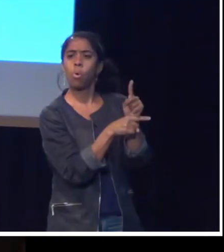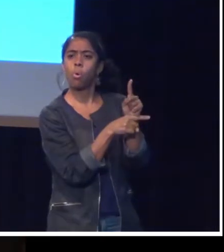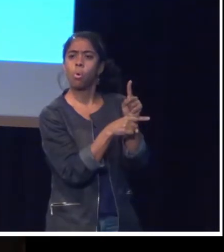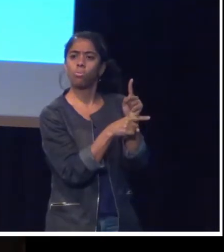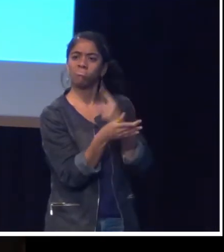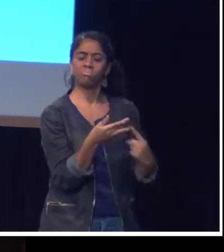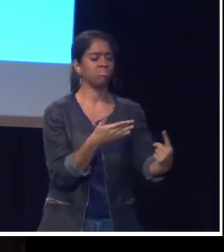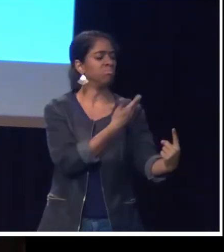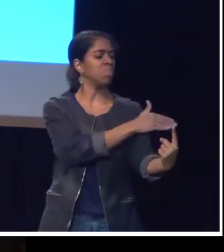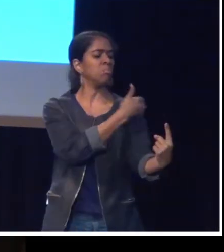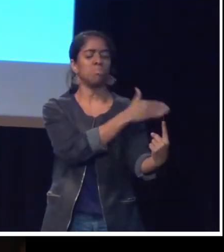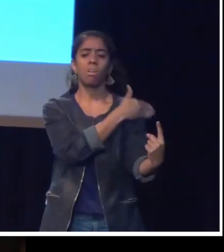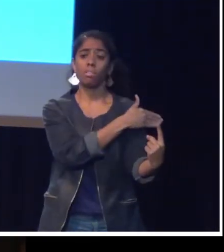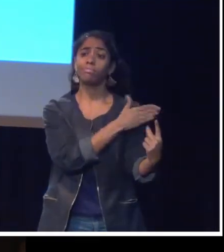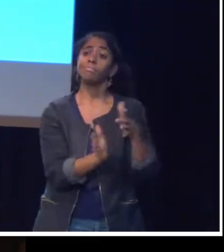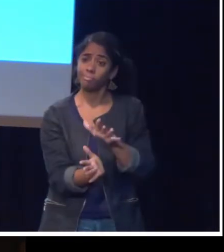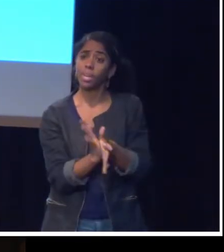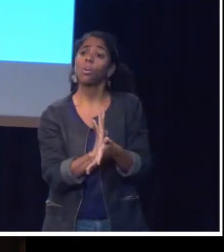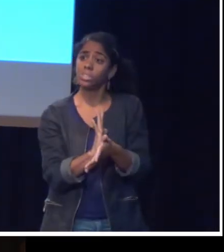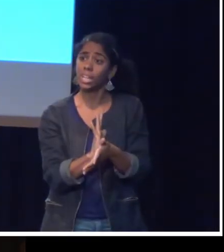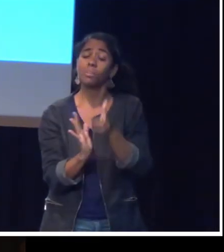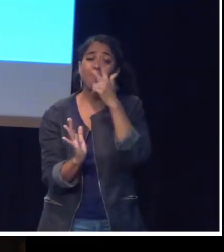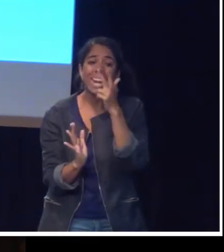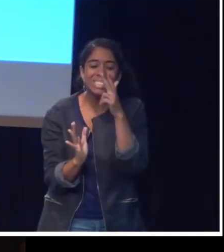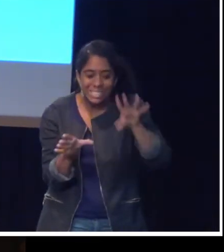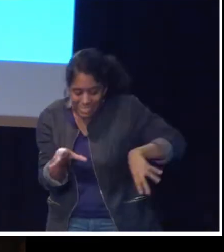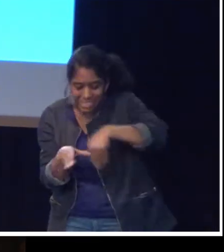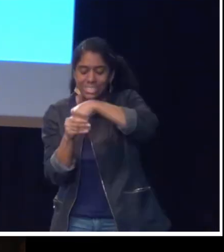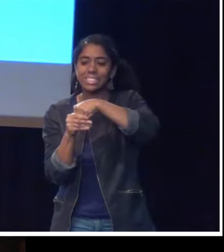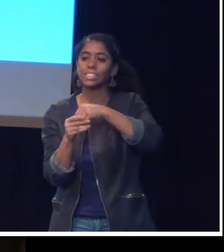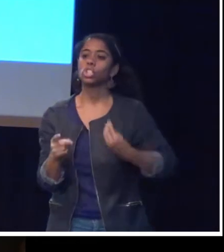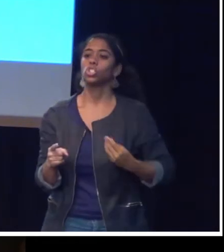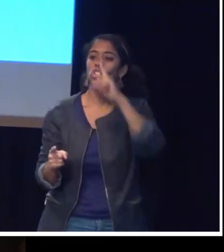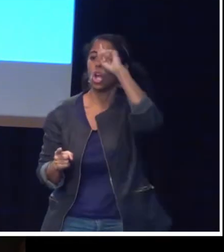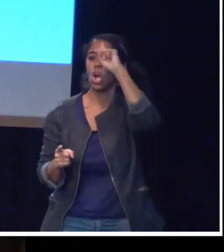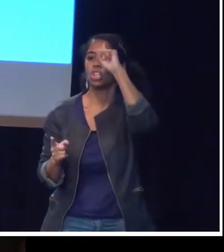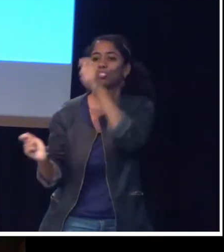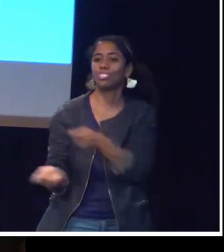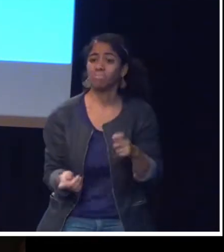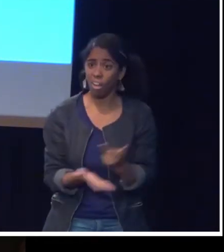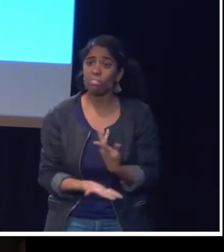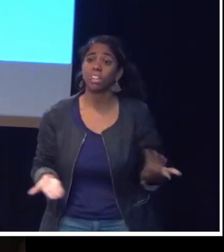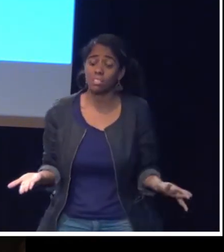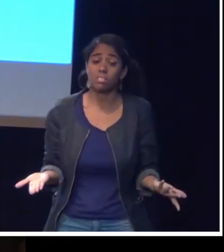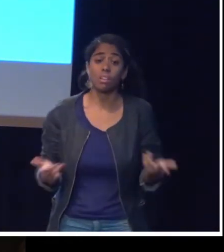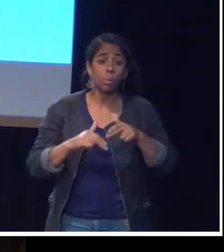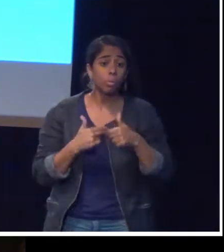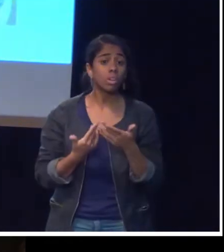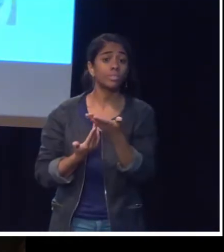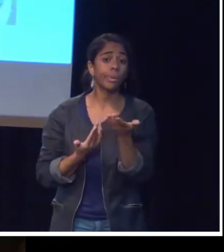e a discriminação fazem parte do nosso cotidiano. E é aí que eu começo a falar de questões que são